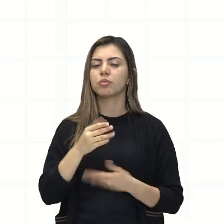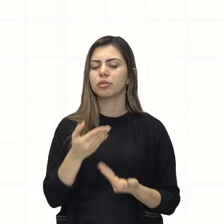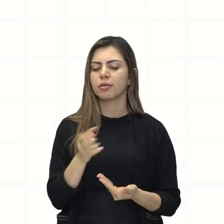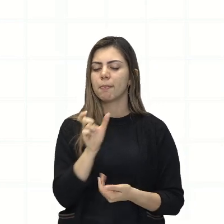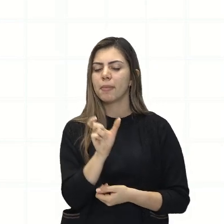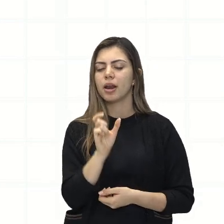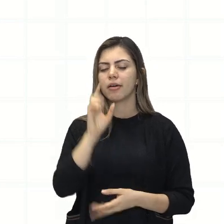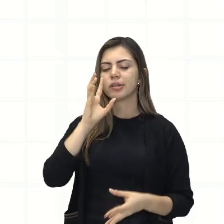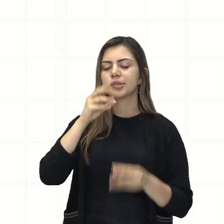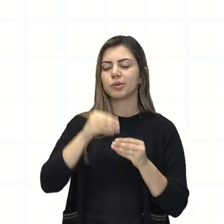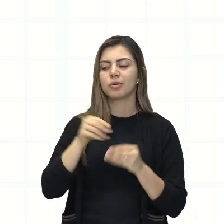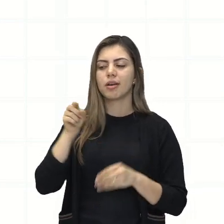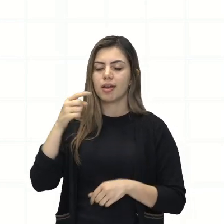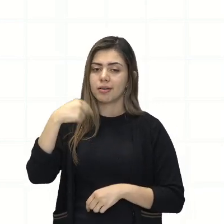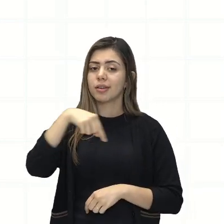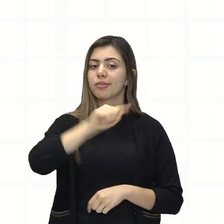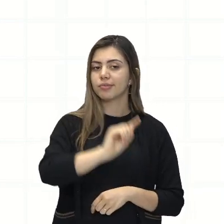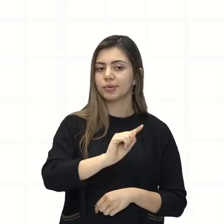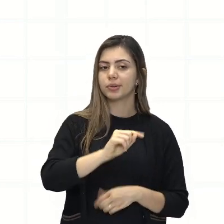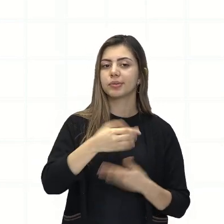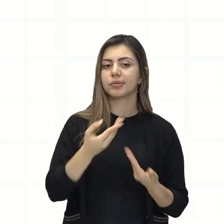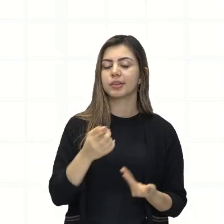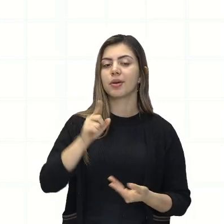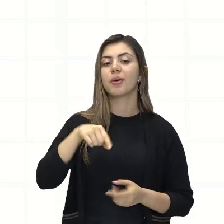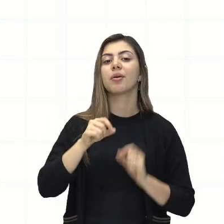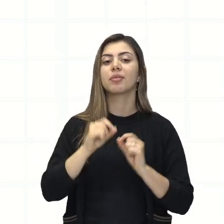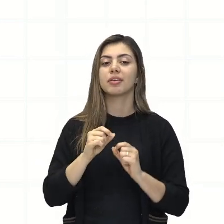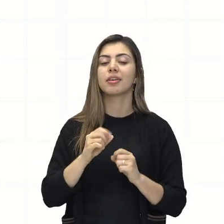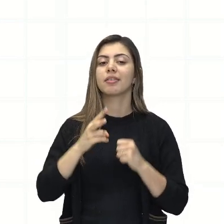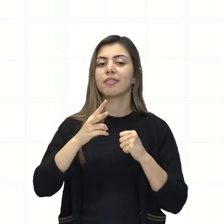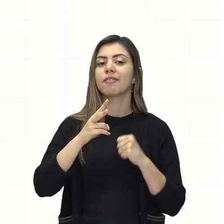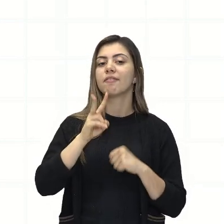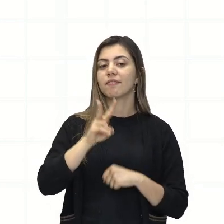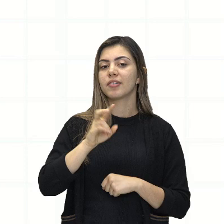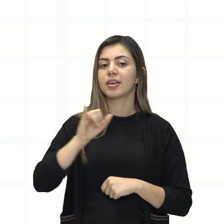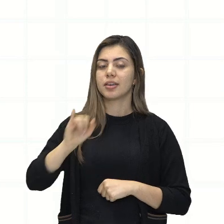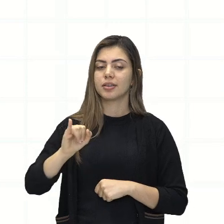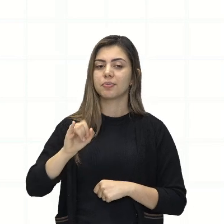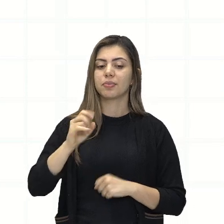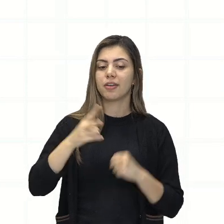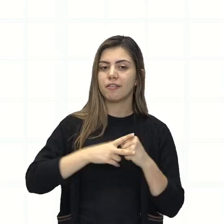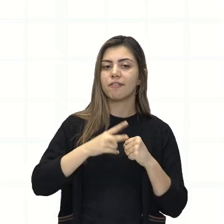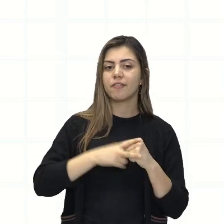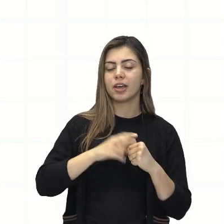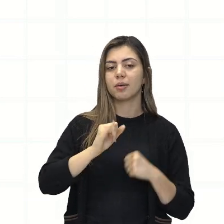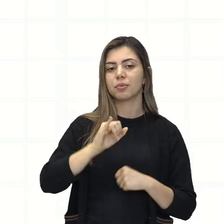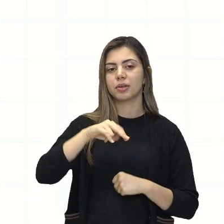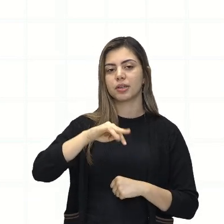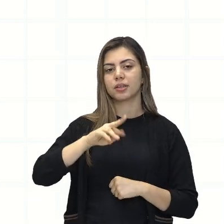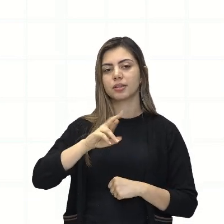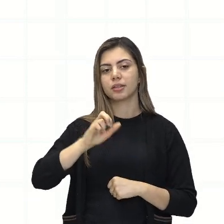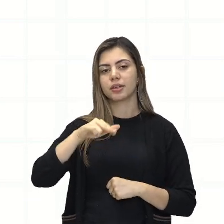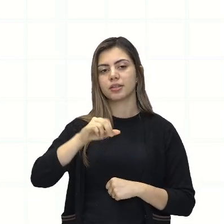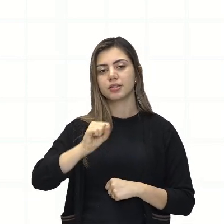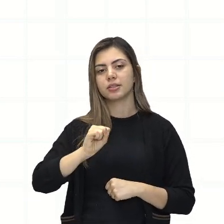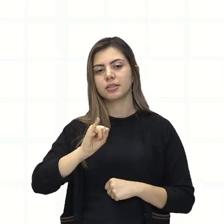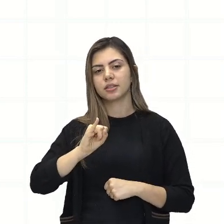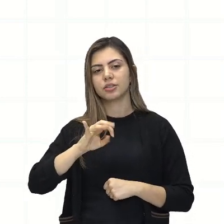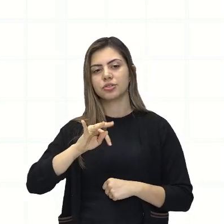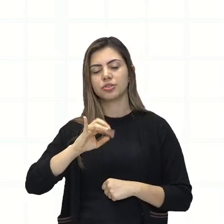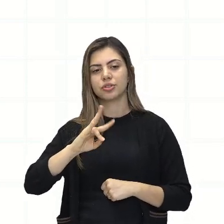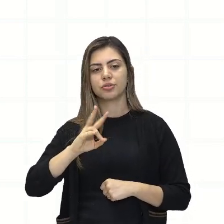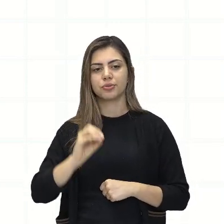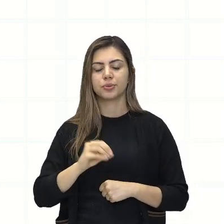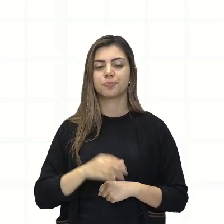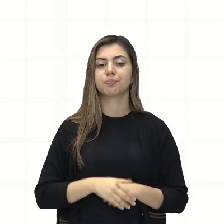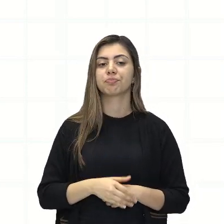pessoa saiu. Com isso, verbo intransitivo. VI significa verbo intransitivo. O próximo